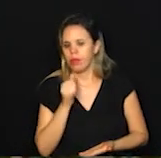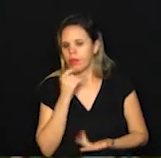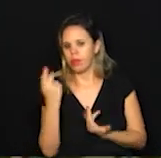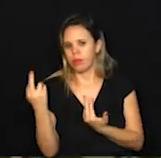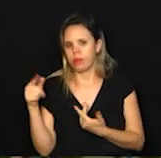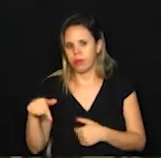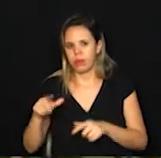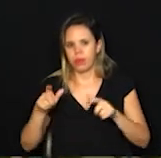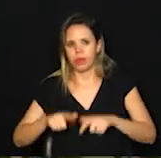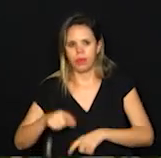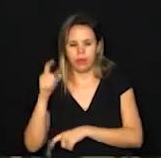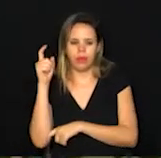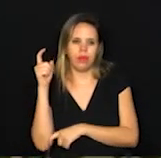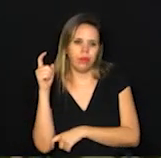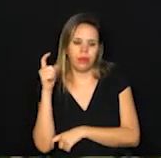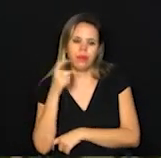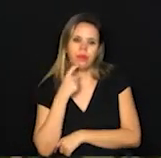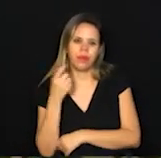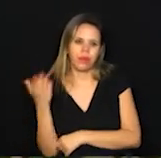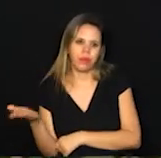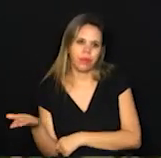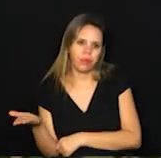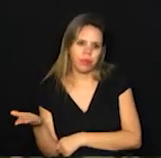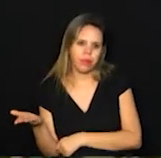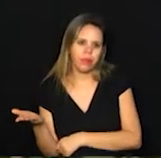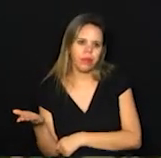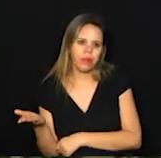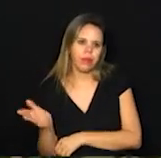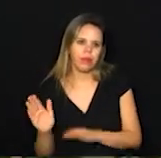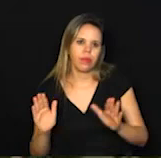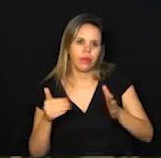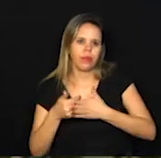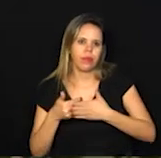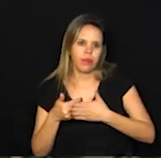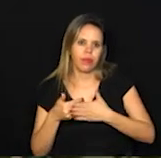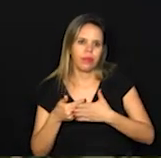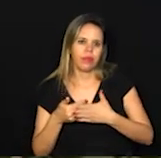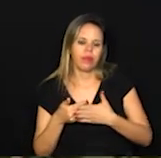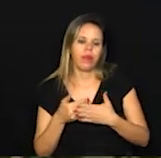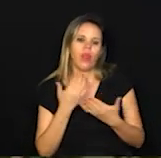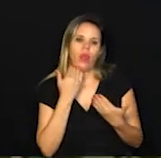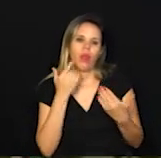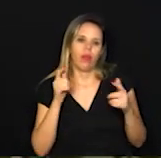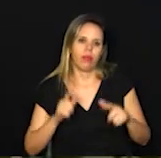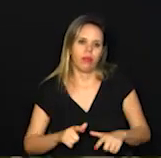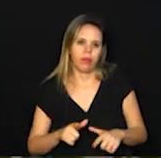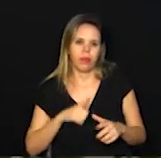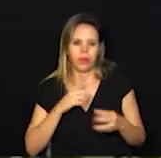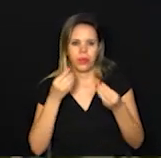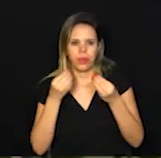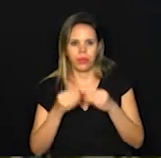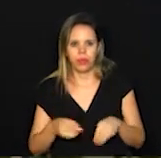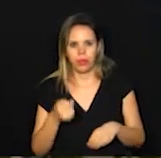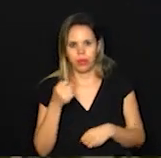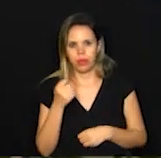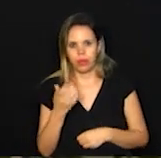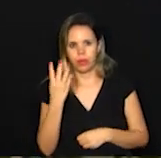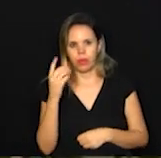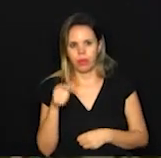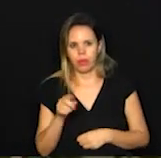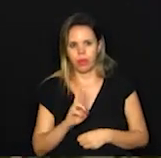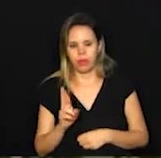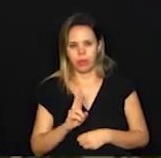como esse, localizado no Cambuí, aqui em Campinas, mesmo fechado para consumo local, teve um prejuízo de quase R$4